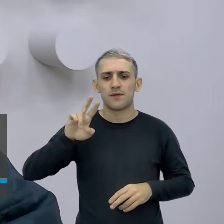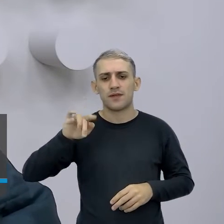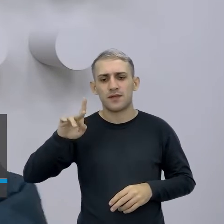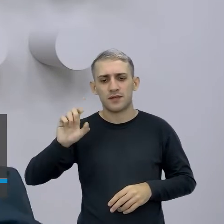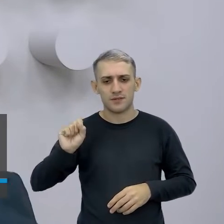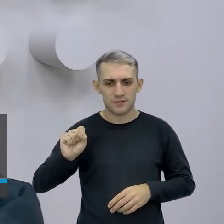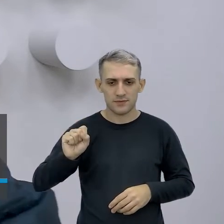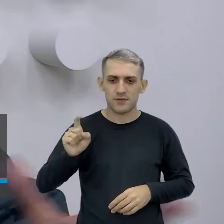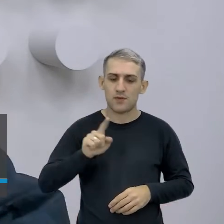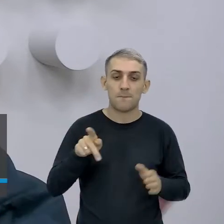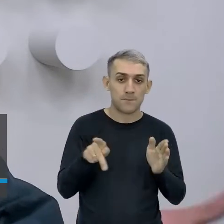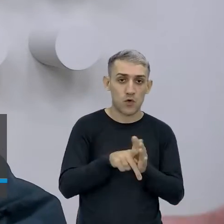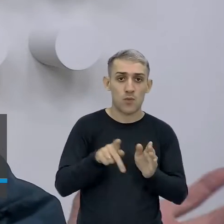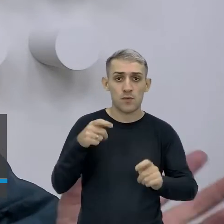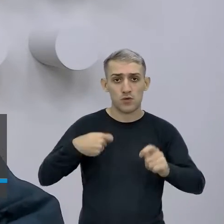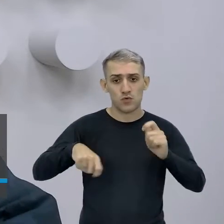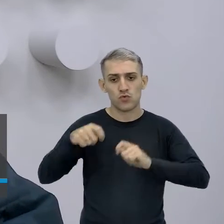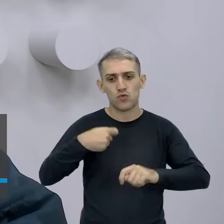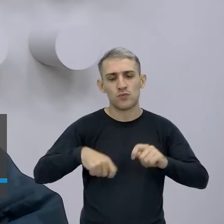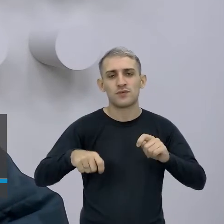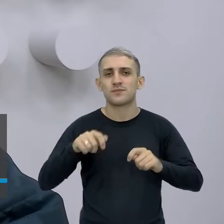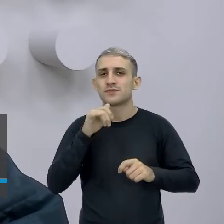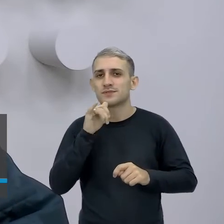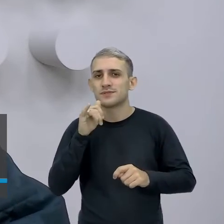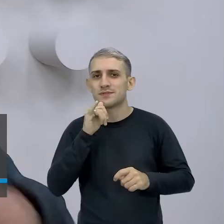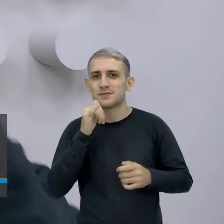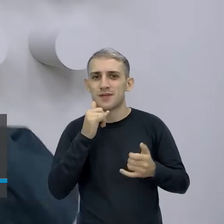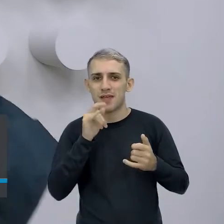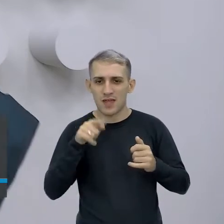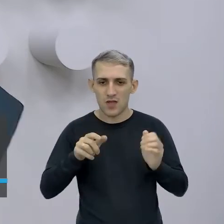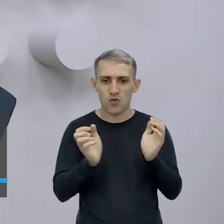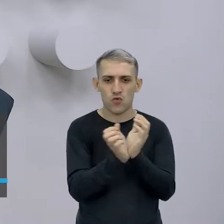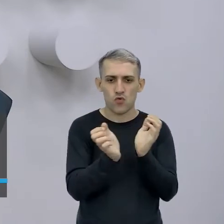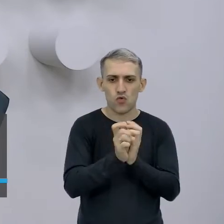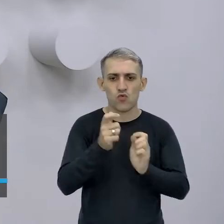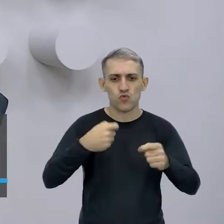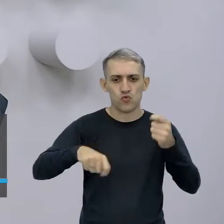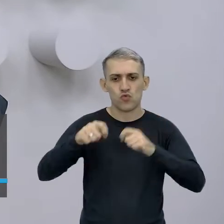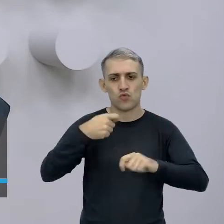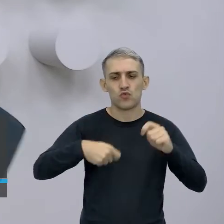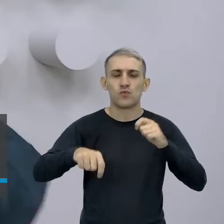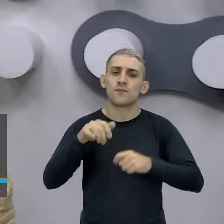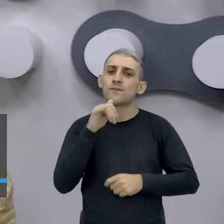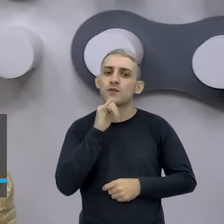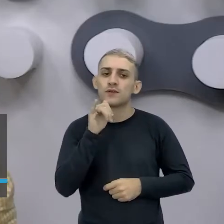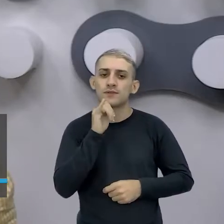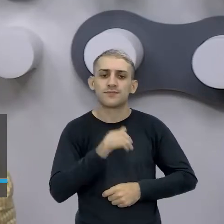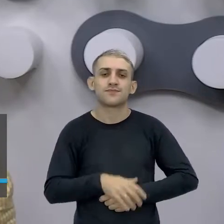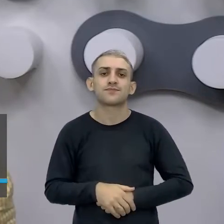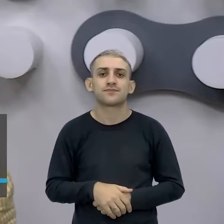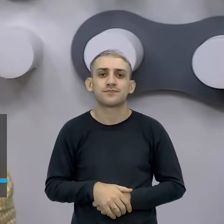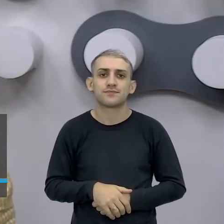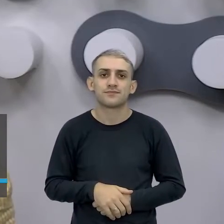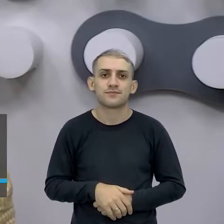econômicos. Entendi. Tipo Entendeu? União Europeia. Não, grupos econômicos, não grupos políticos. Por exemplo,